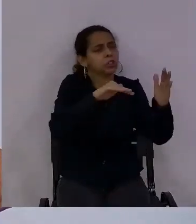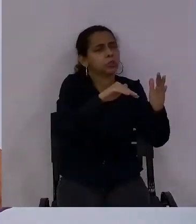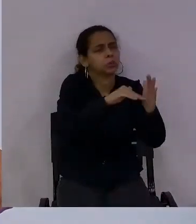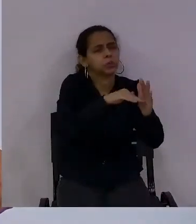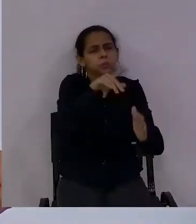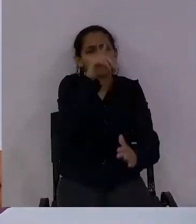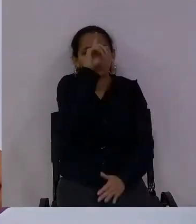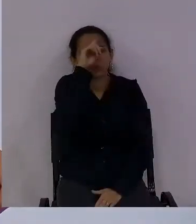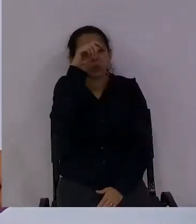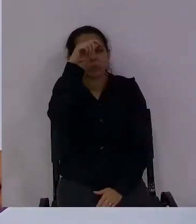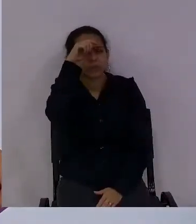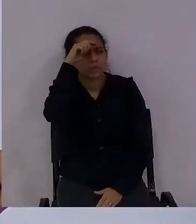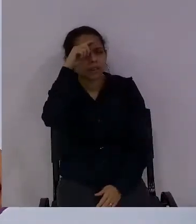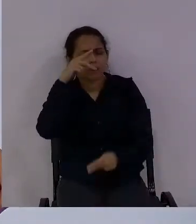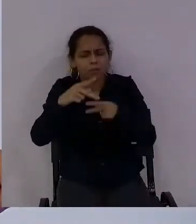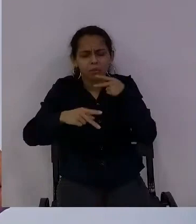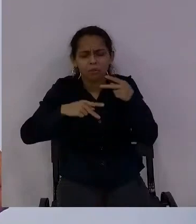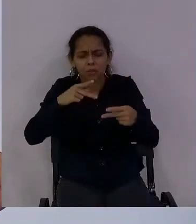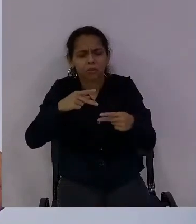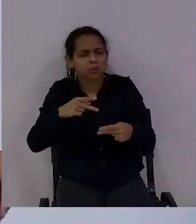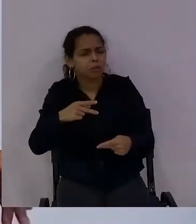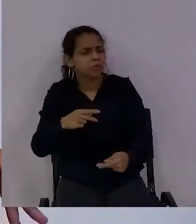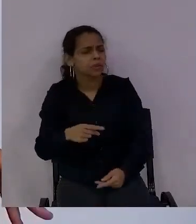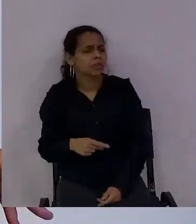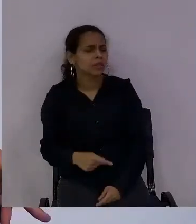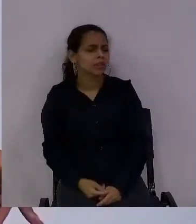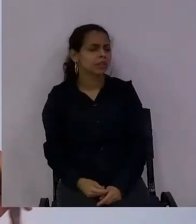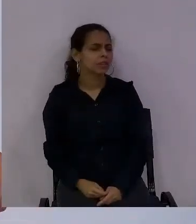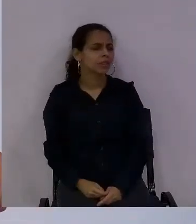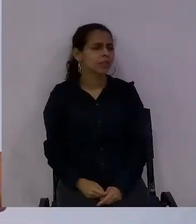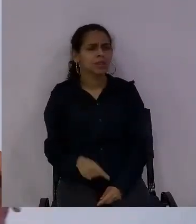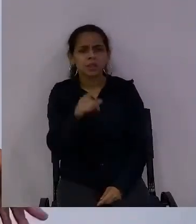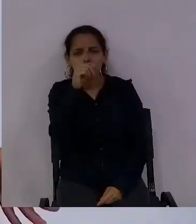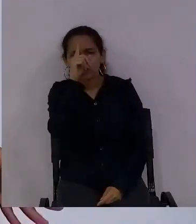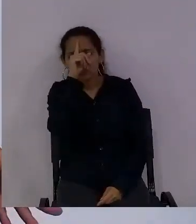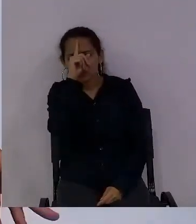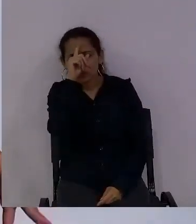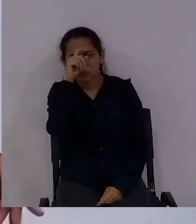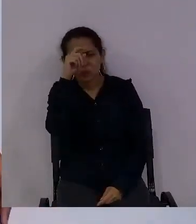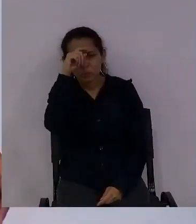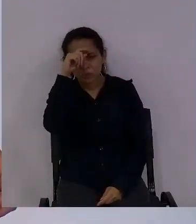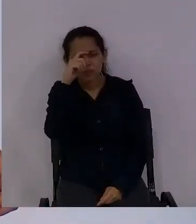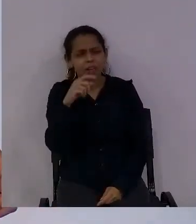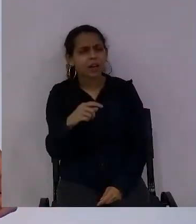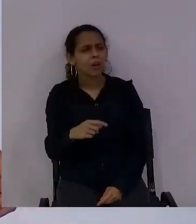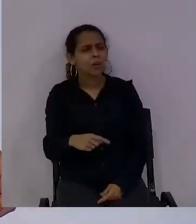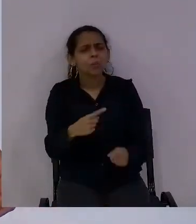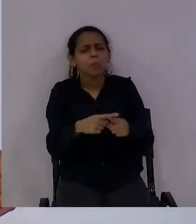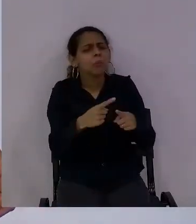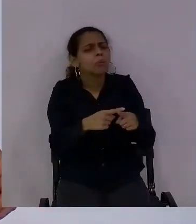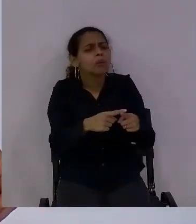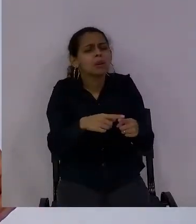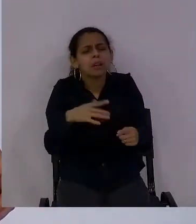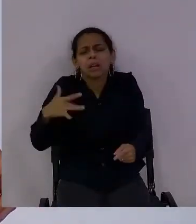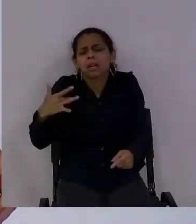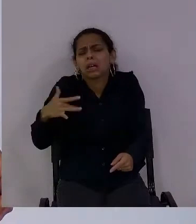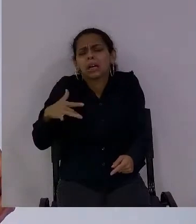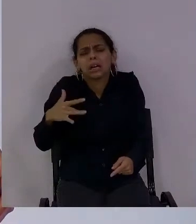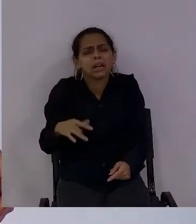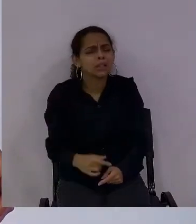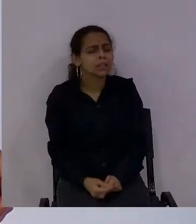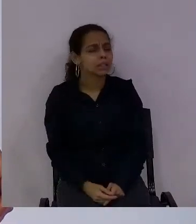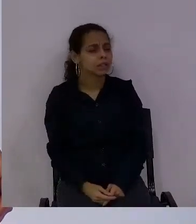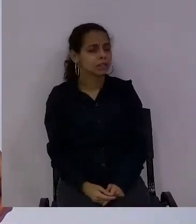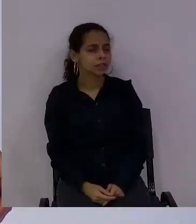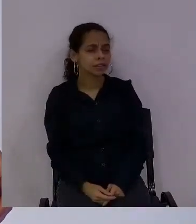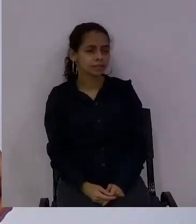E aí eu falei, mas doutor, o que acontece? Por quê? O que eu fiz? Aí ele falou, muito sal,